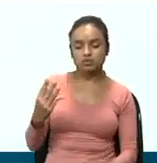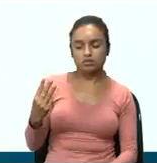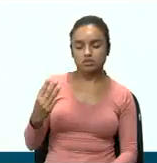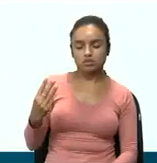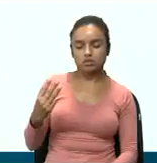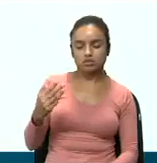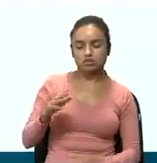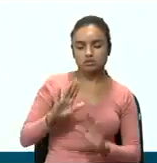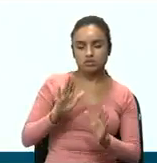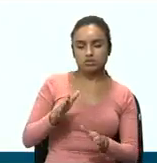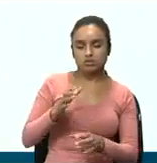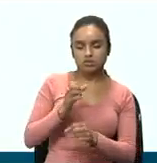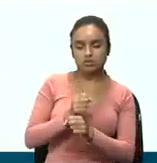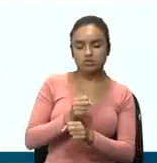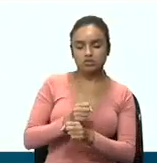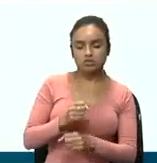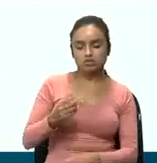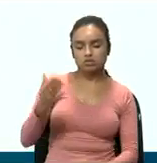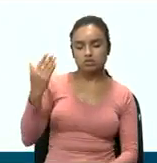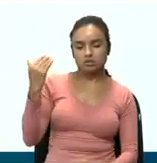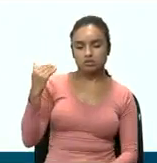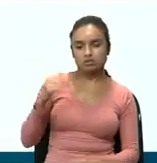então? 1